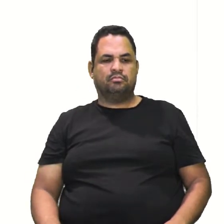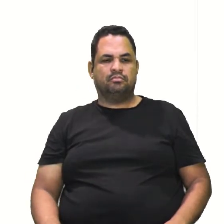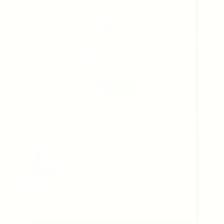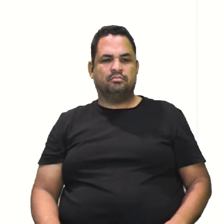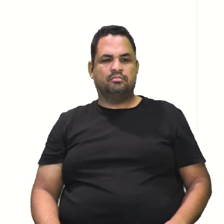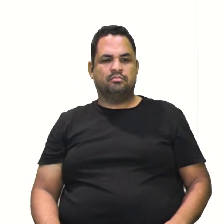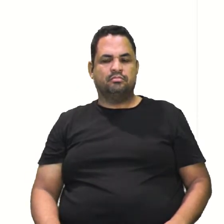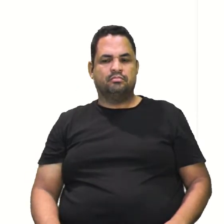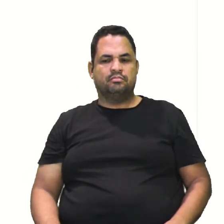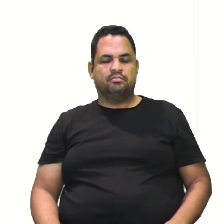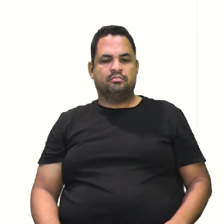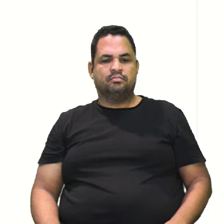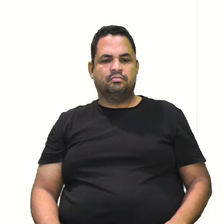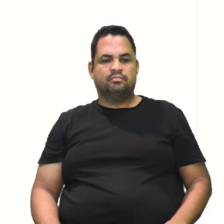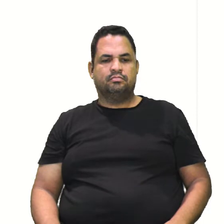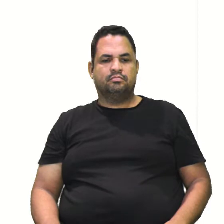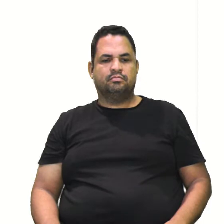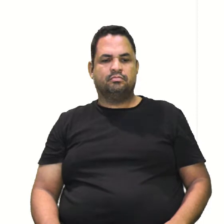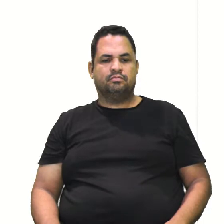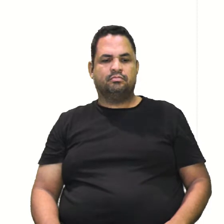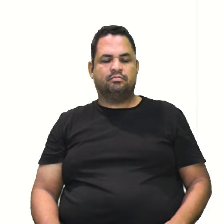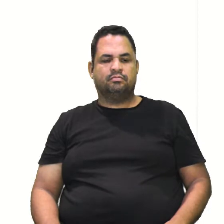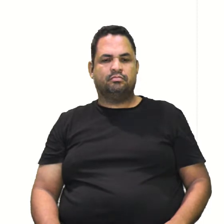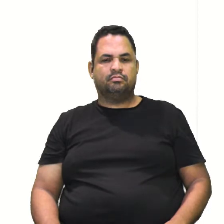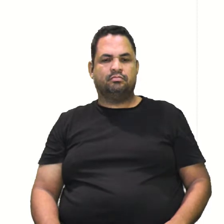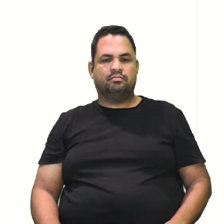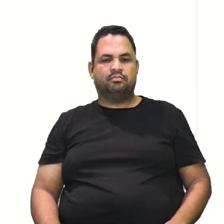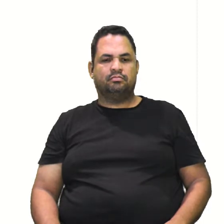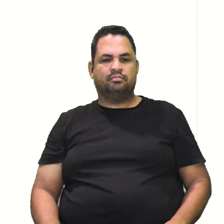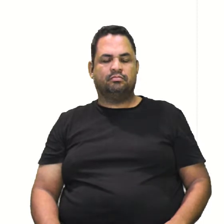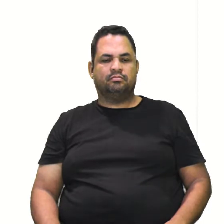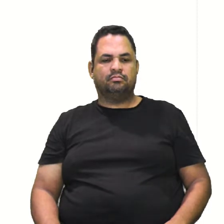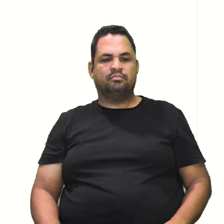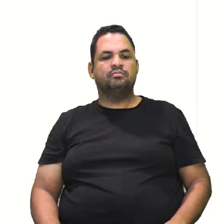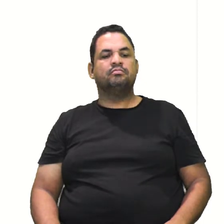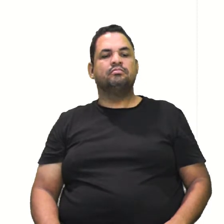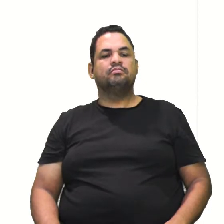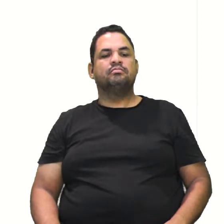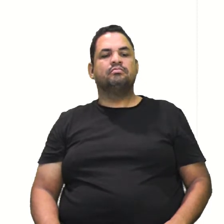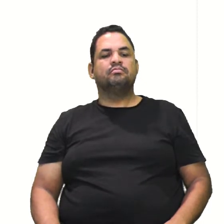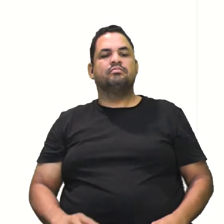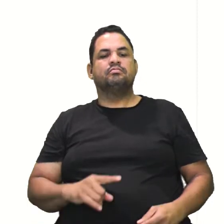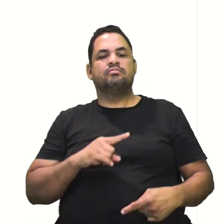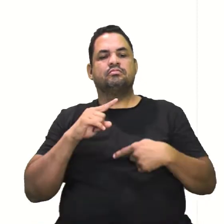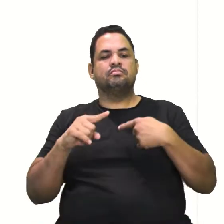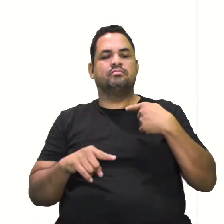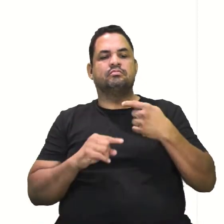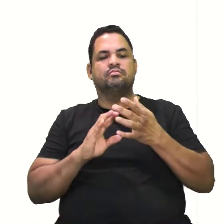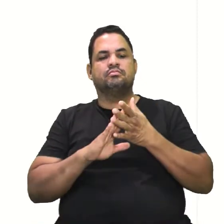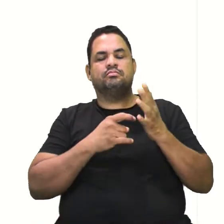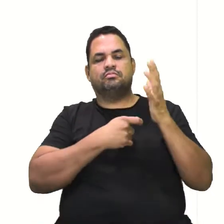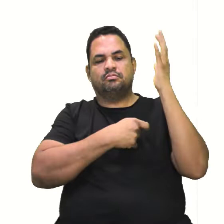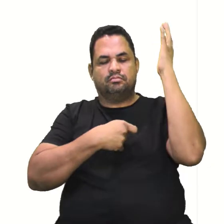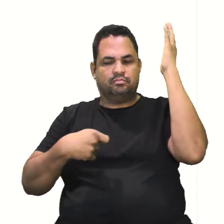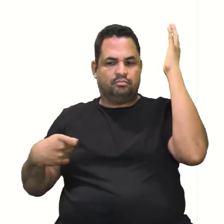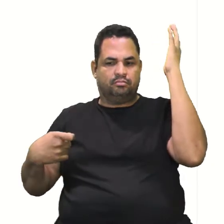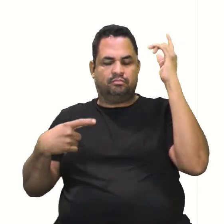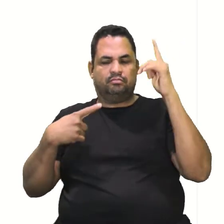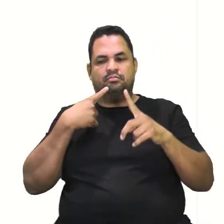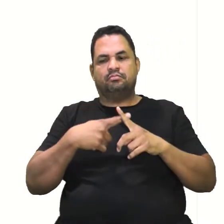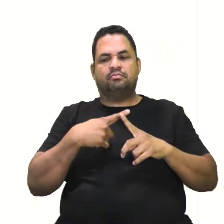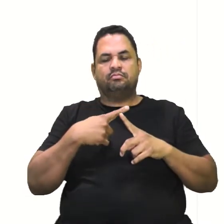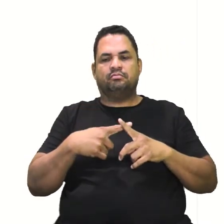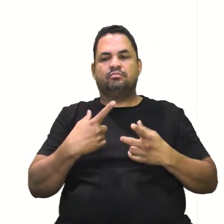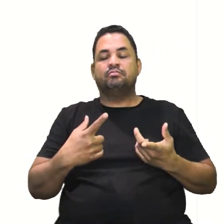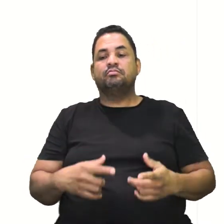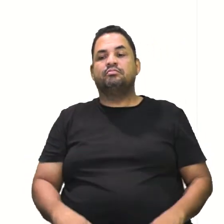aqui. Aqui. E aqui vai ser o meu B. Né? E aí, então, os focos estão no eixo X, né? Por que estão no